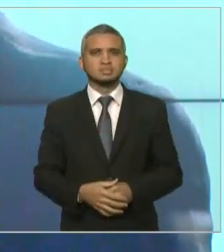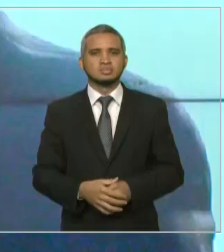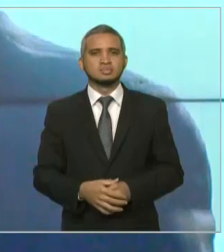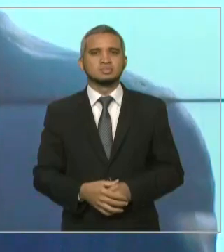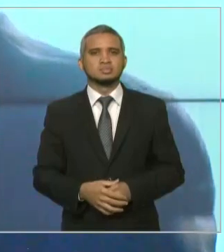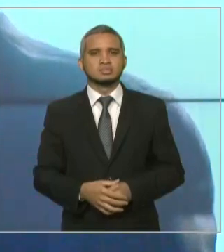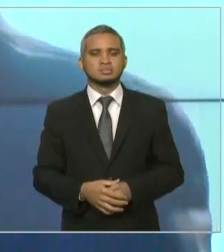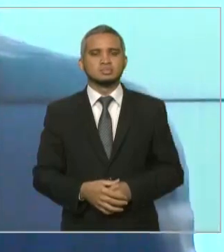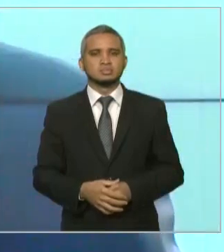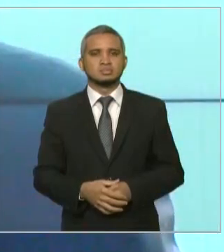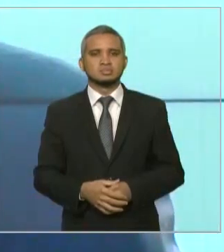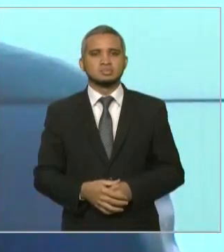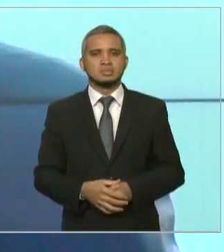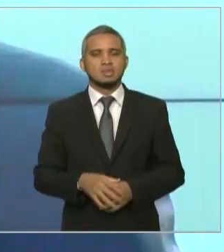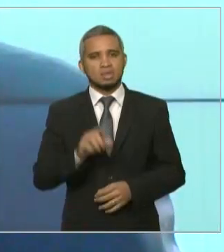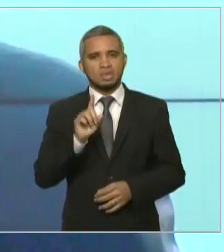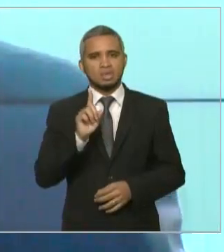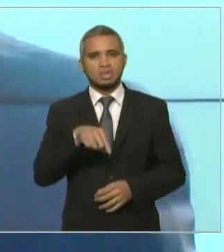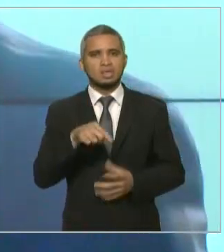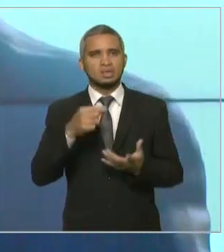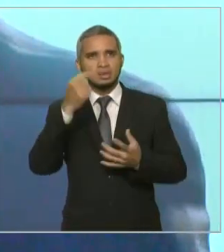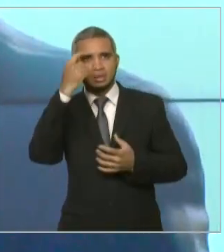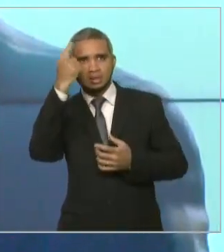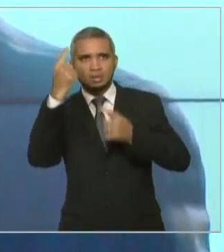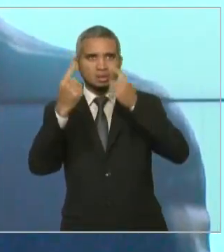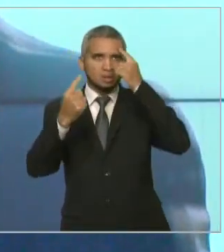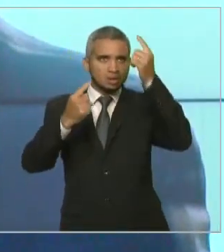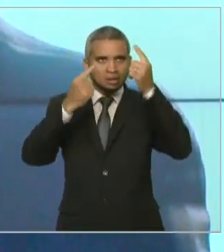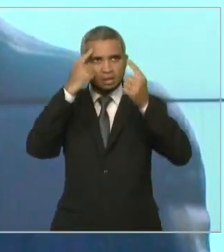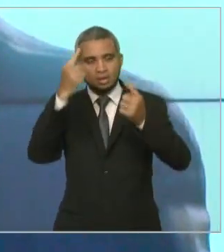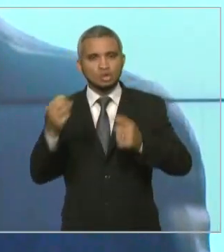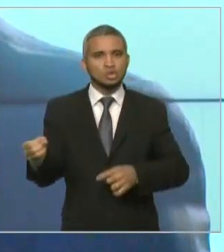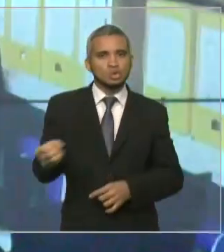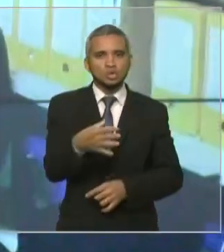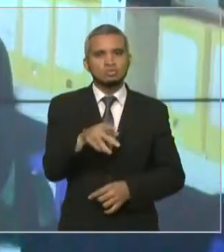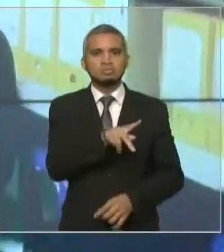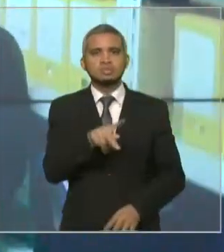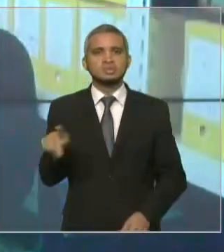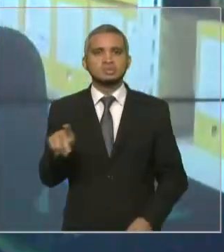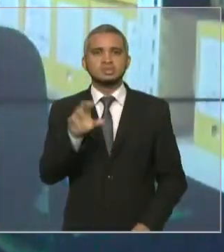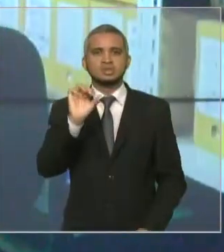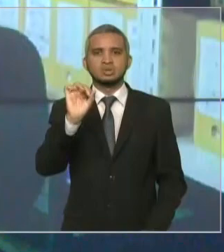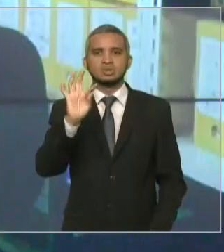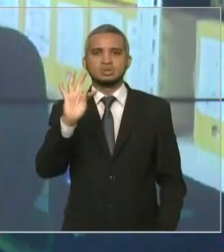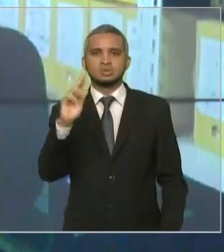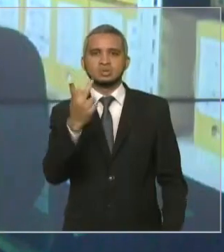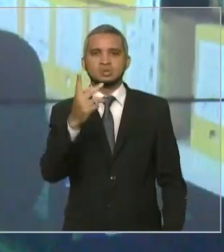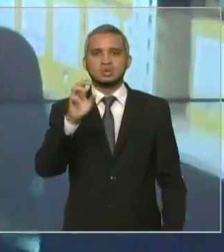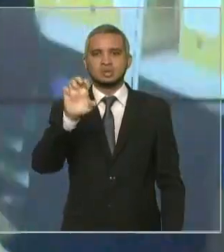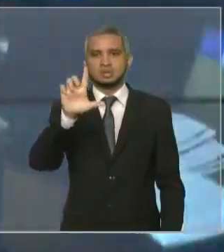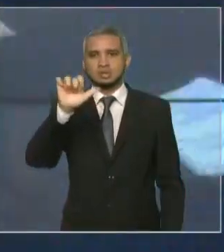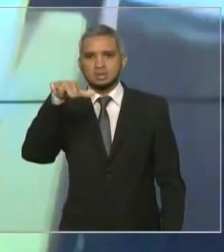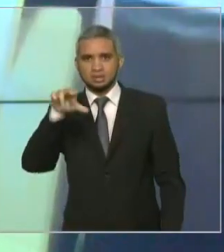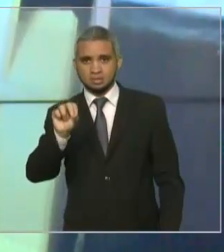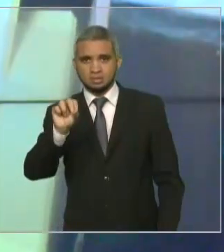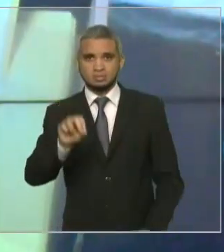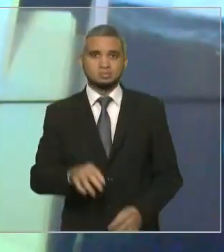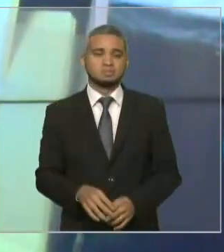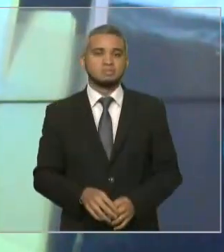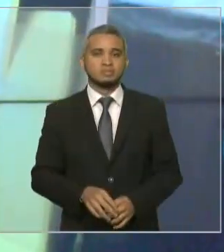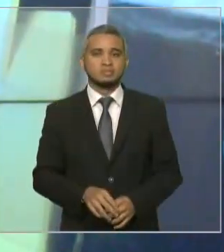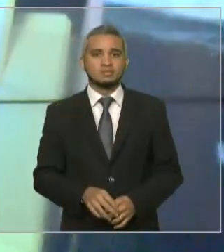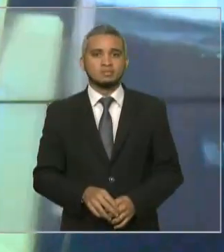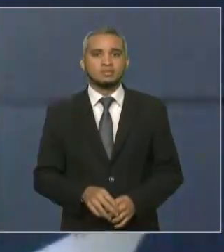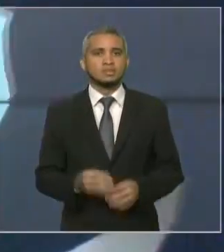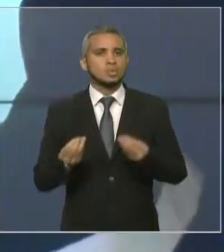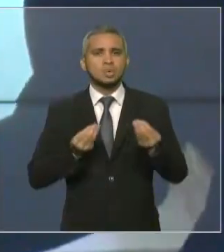parte das ideias do novo presidente Altalino Neto. O processo de restauro começou com a limpeza